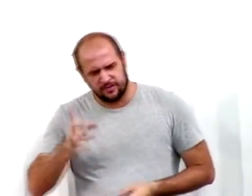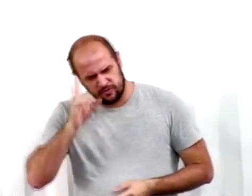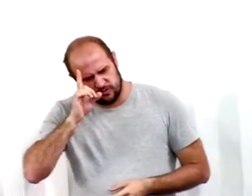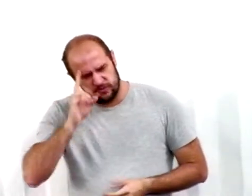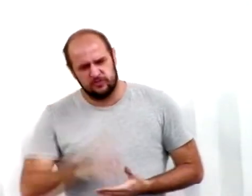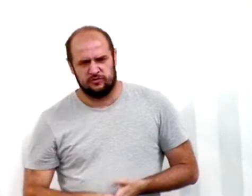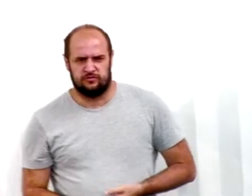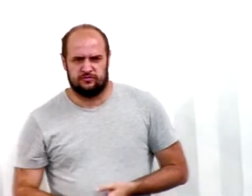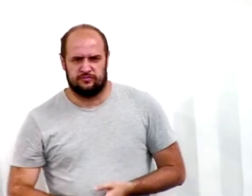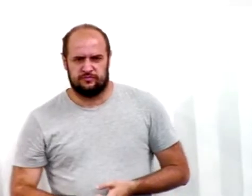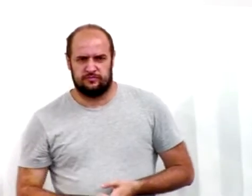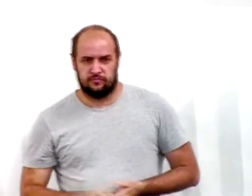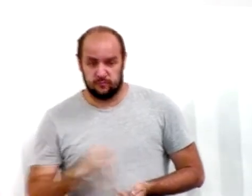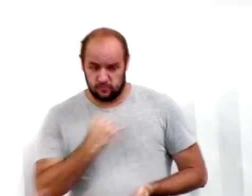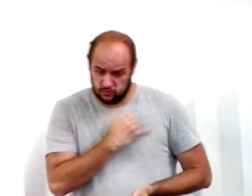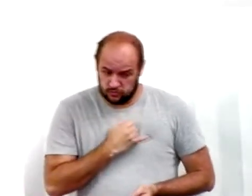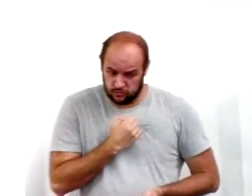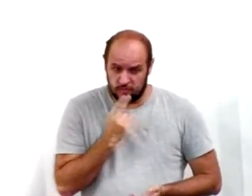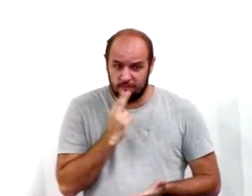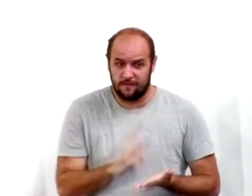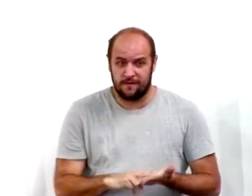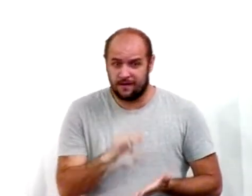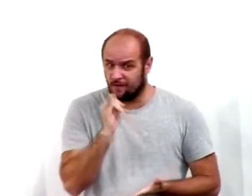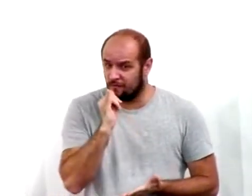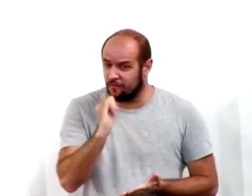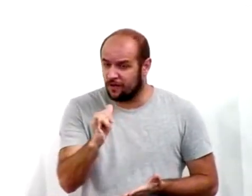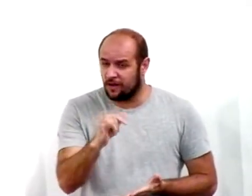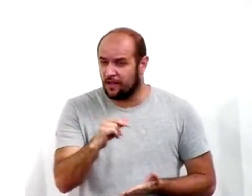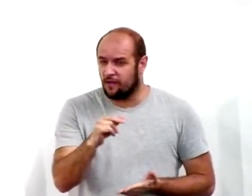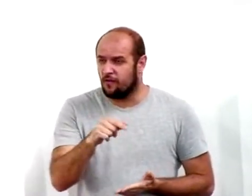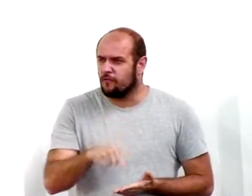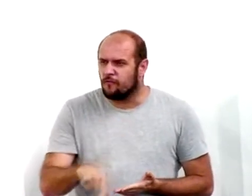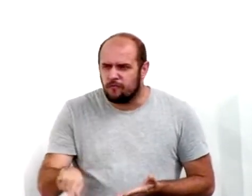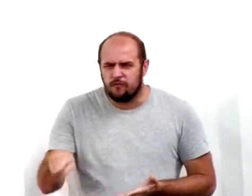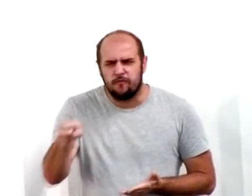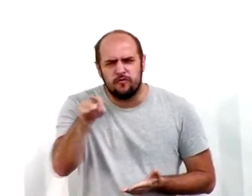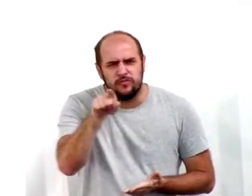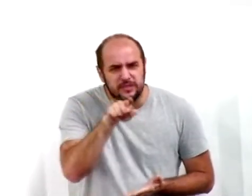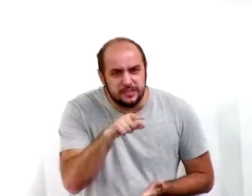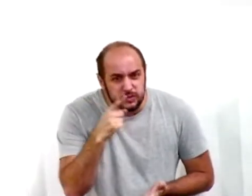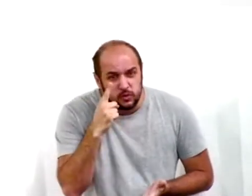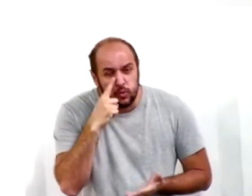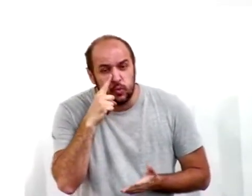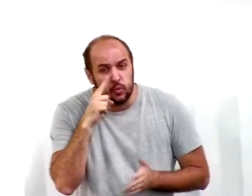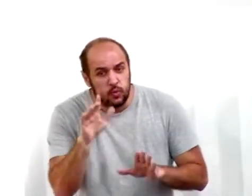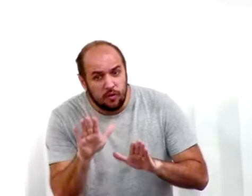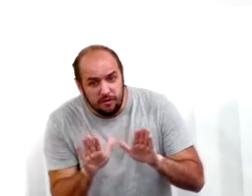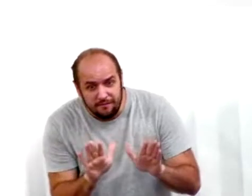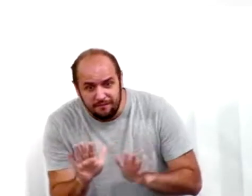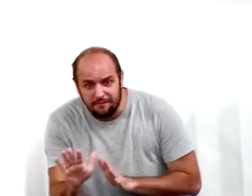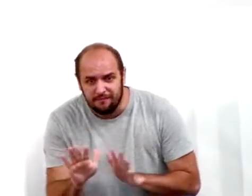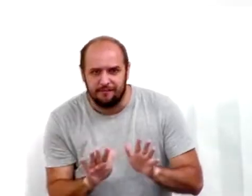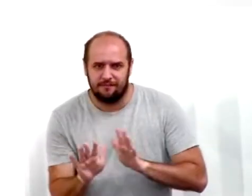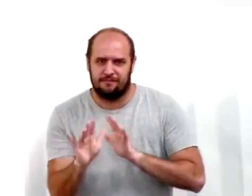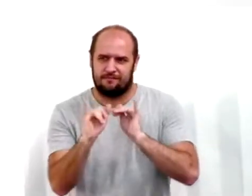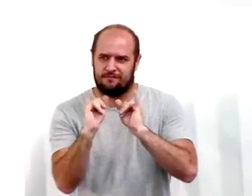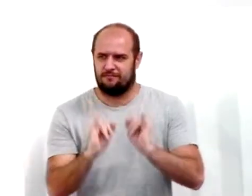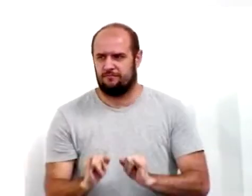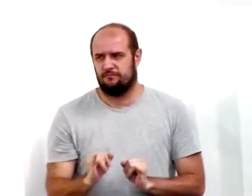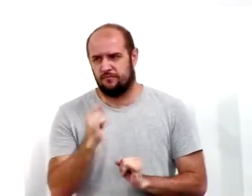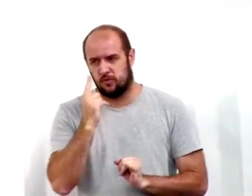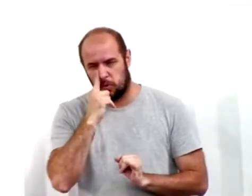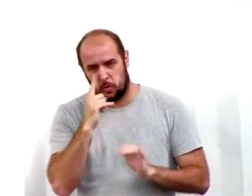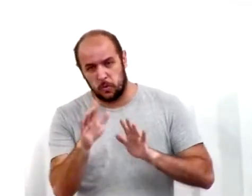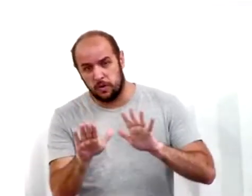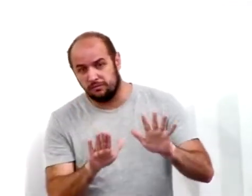se dirige a eles no finalzinho da carta dizendo: filhinhos, cuidado com os ídolos. Cuidado com